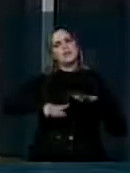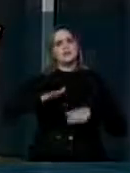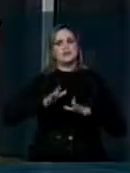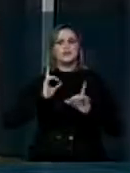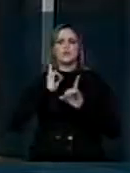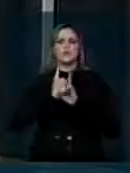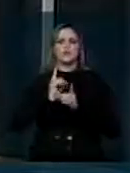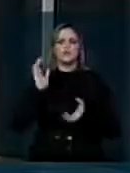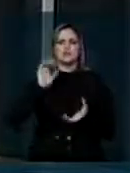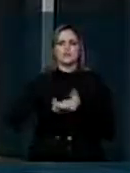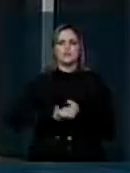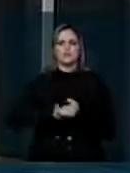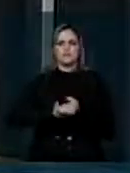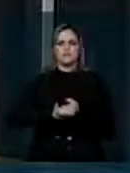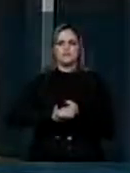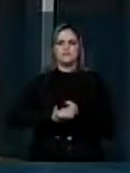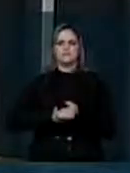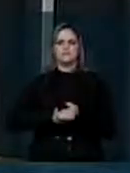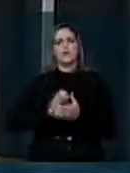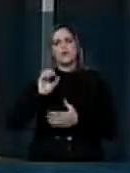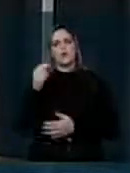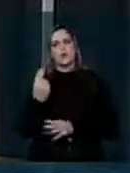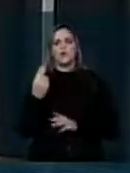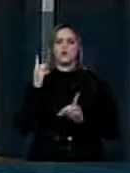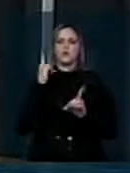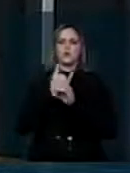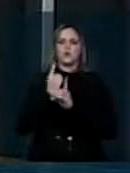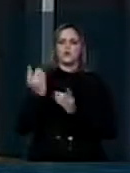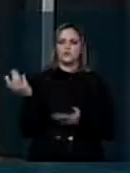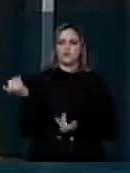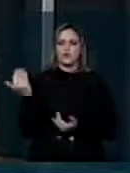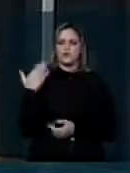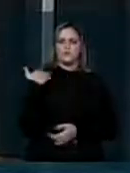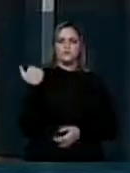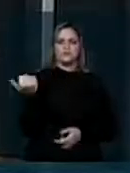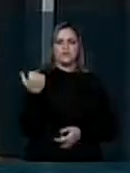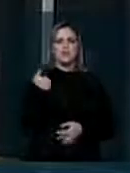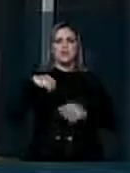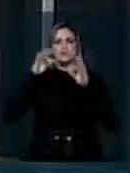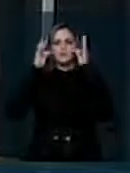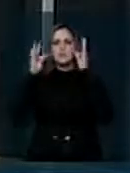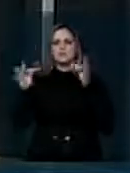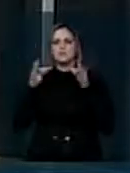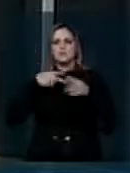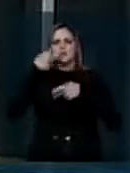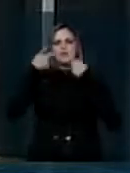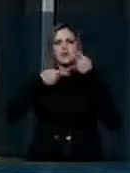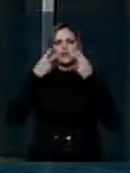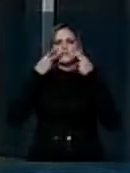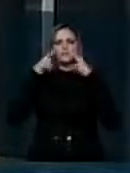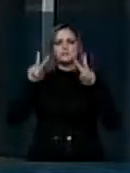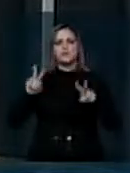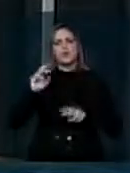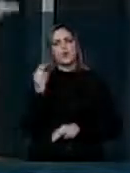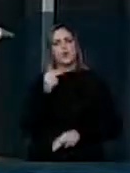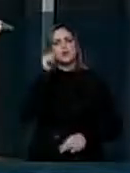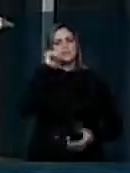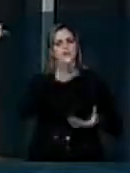de casais, para jovens que nos convidam para dar depoimento, quer junto com a esposa,